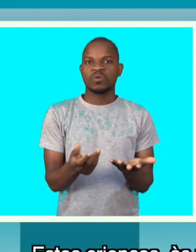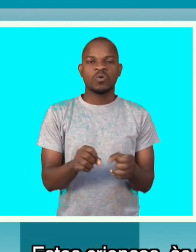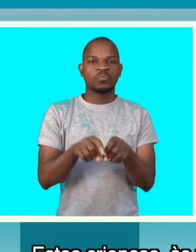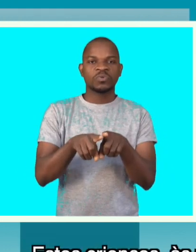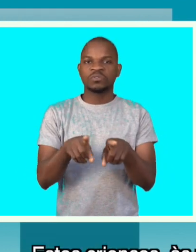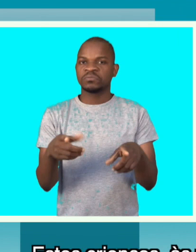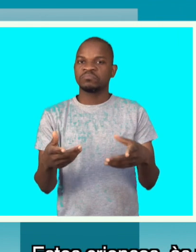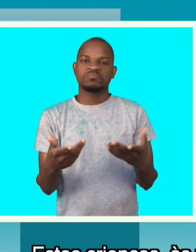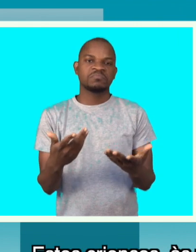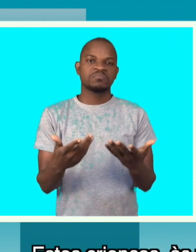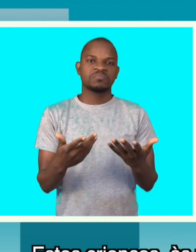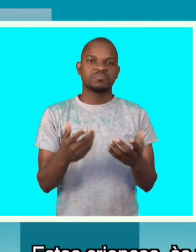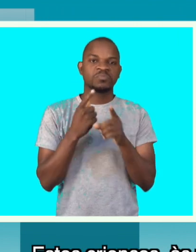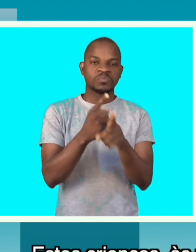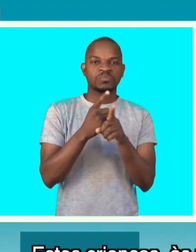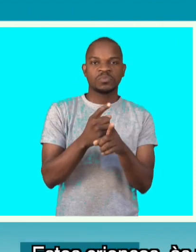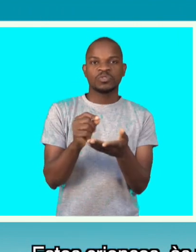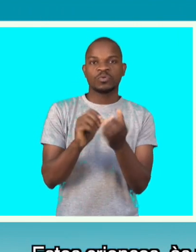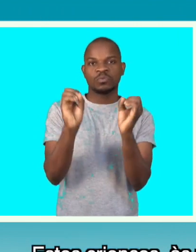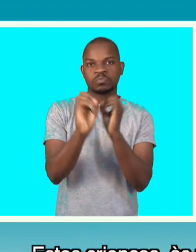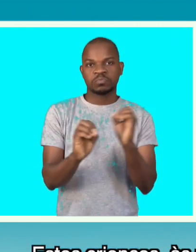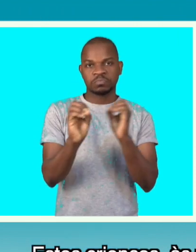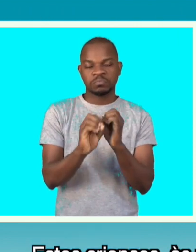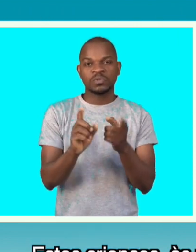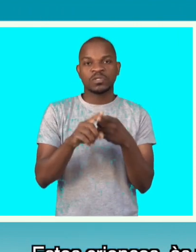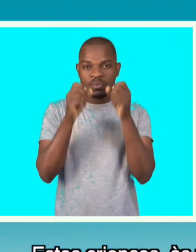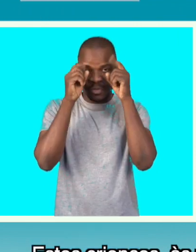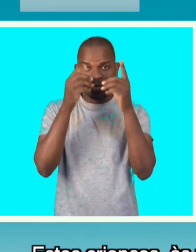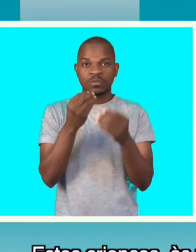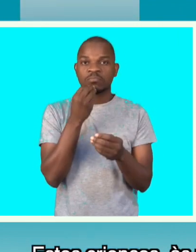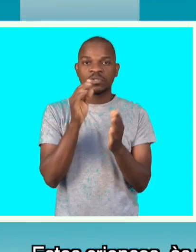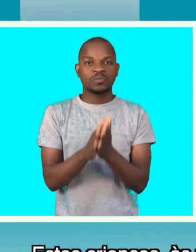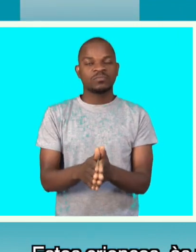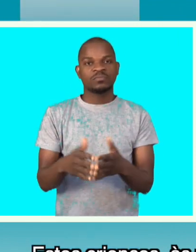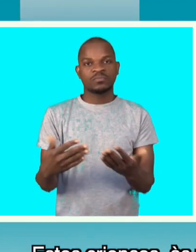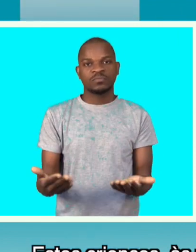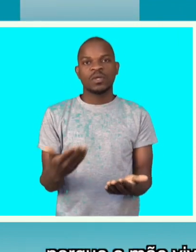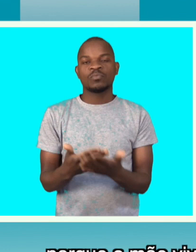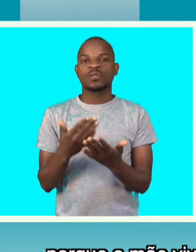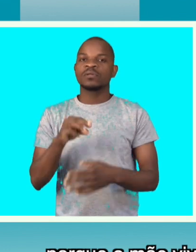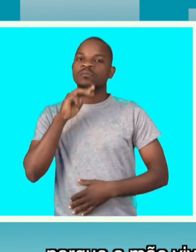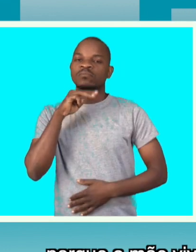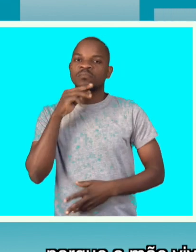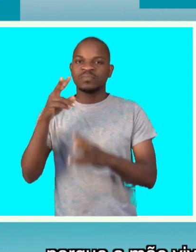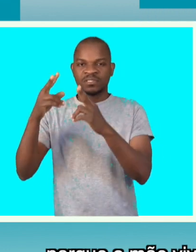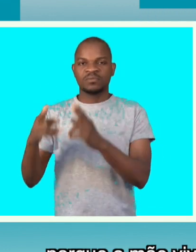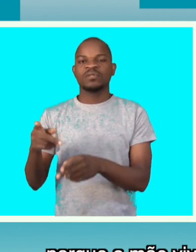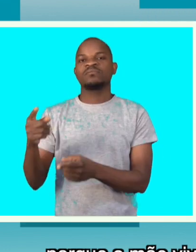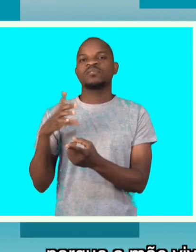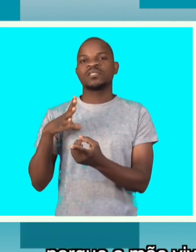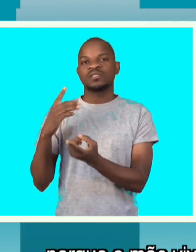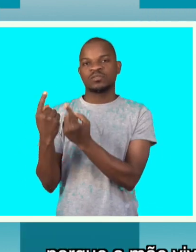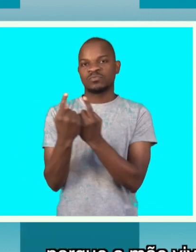não têm oportunidade de ir à escola, às vezes a porra nem tem pão para comer. Por quê? Porque a mãe